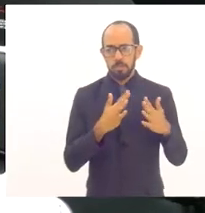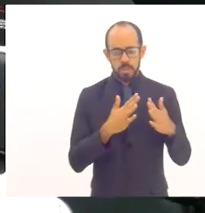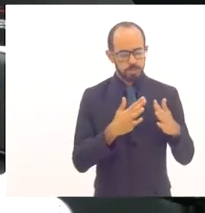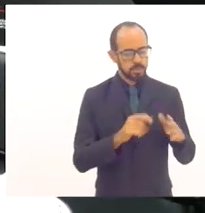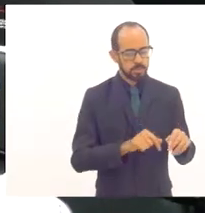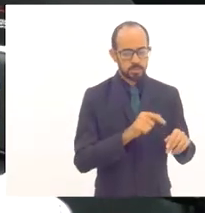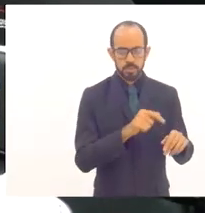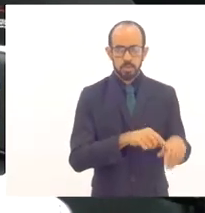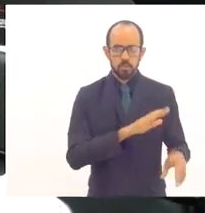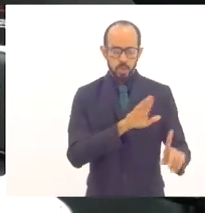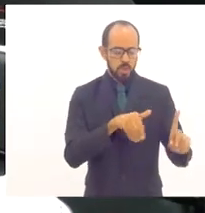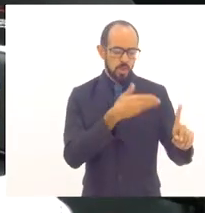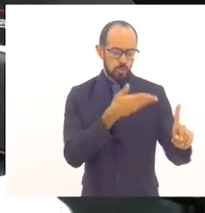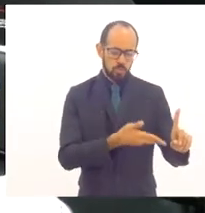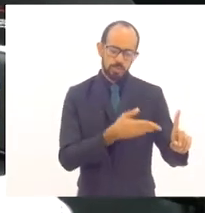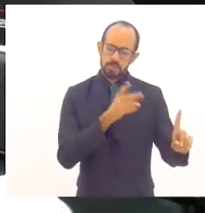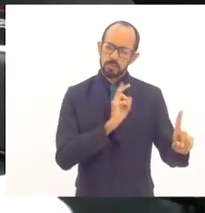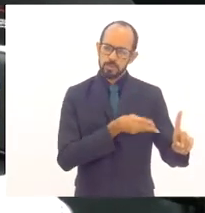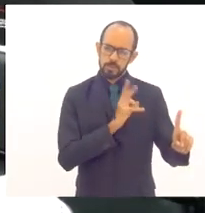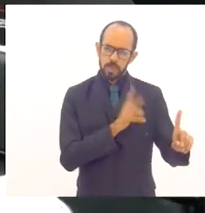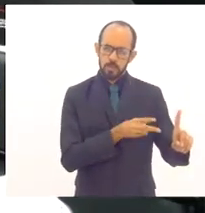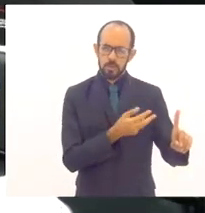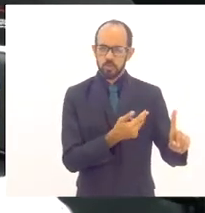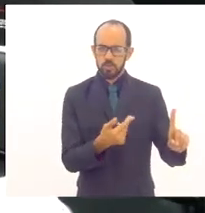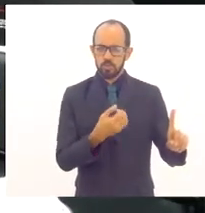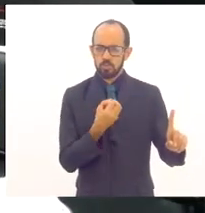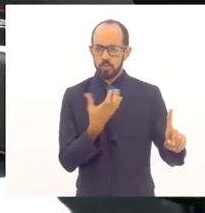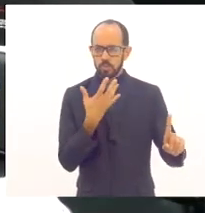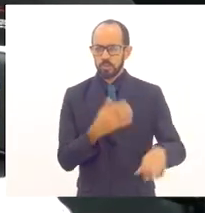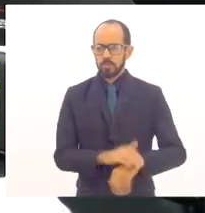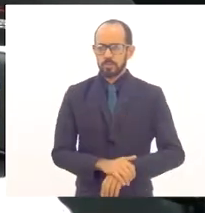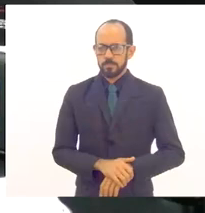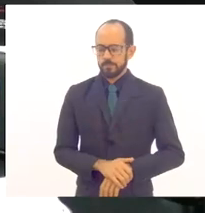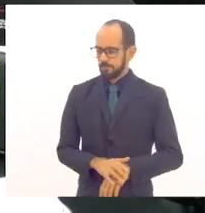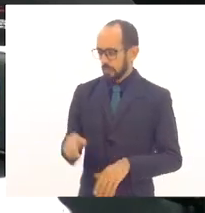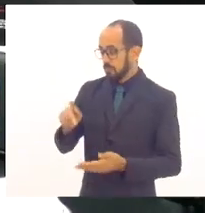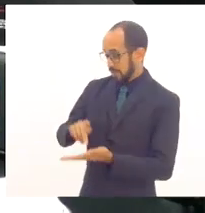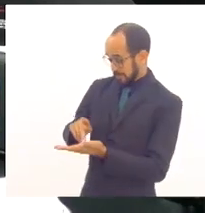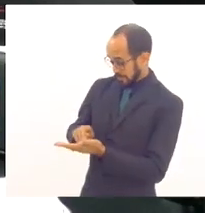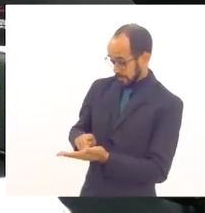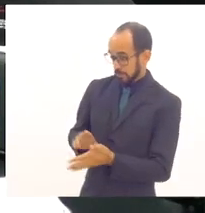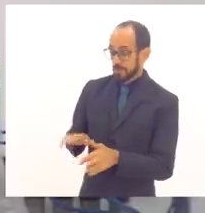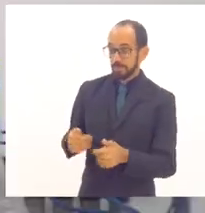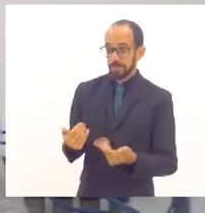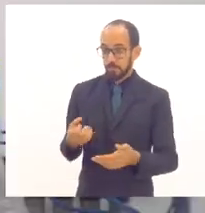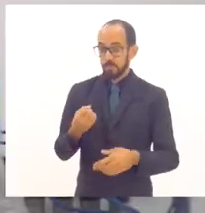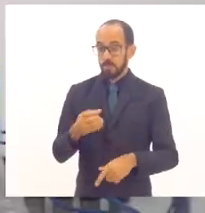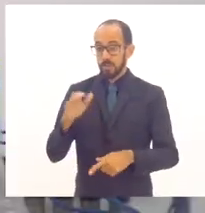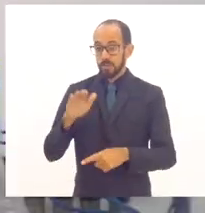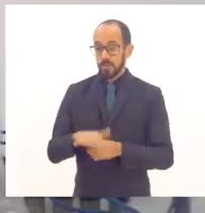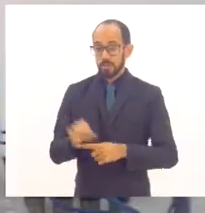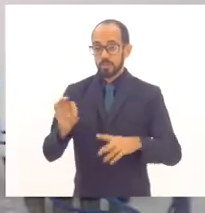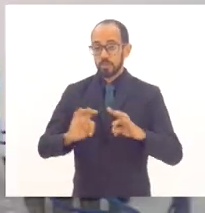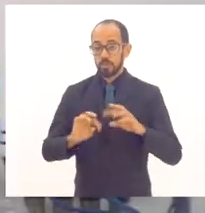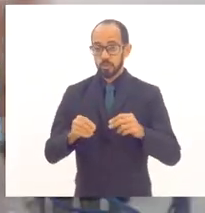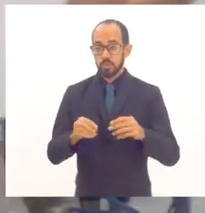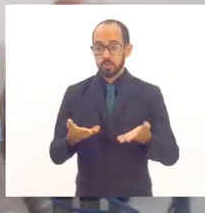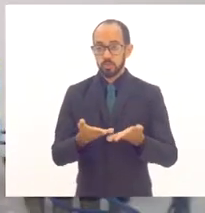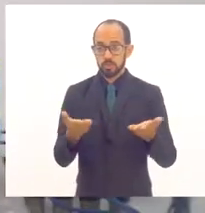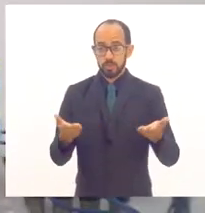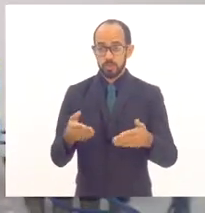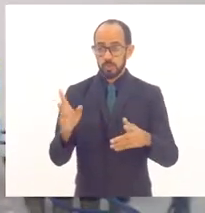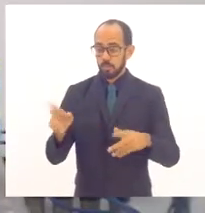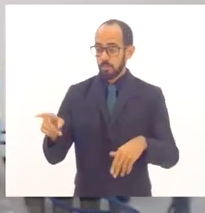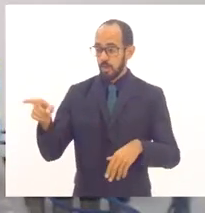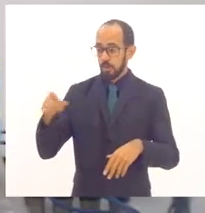reconhecerei as coisas boas que são feitas. É verdade. Boa tarde a todos. Então, como o